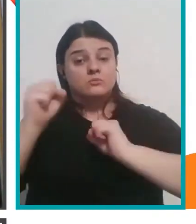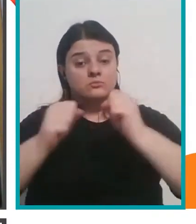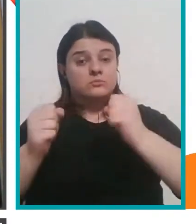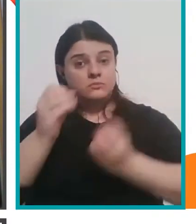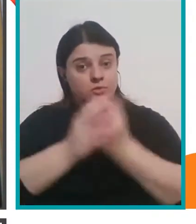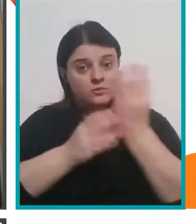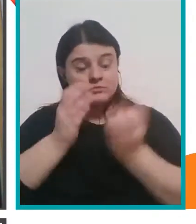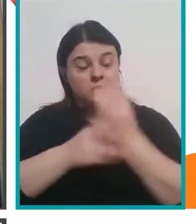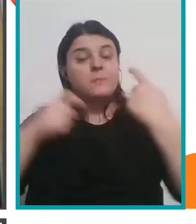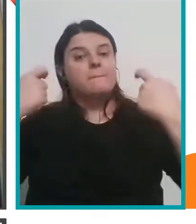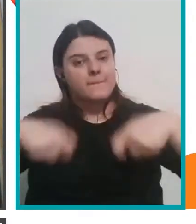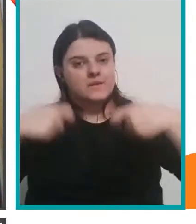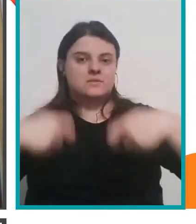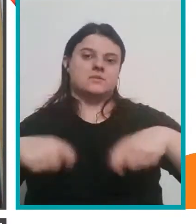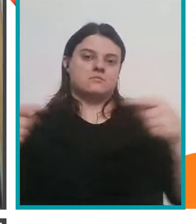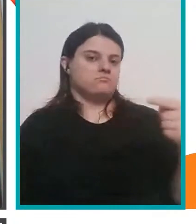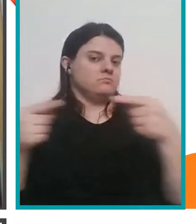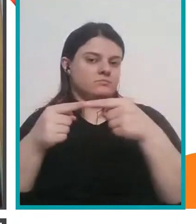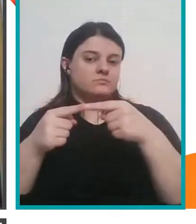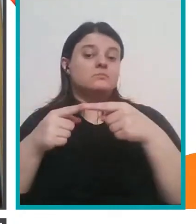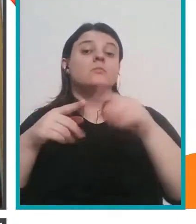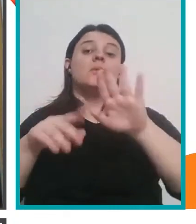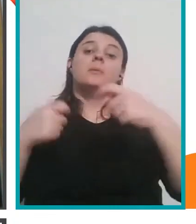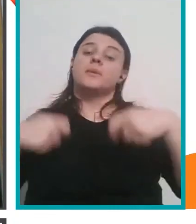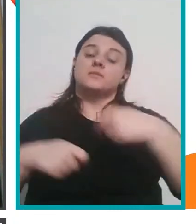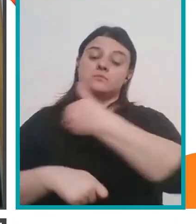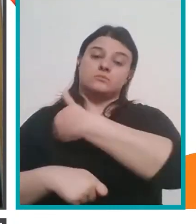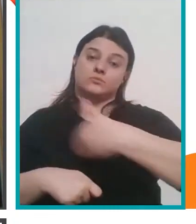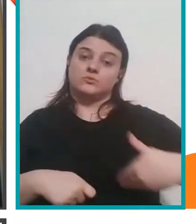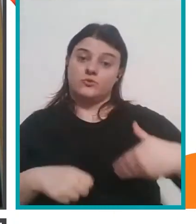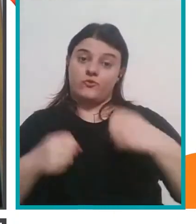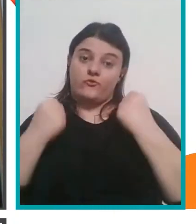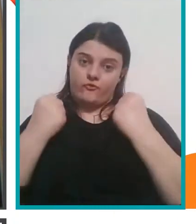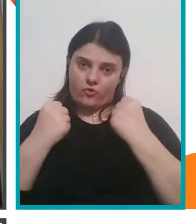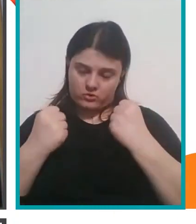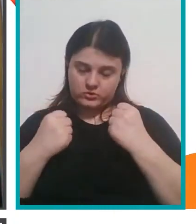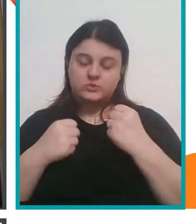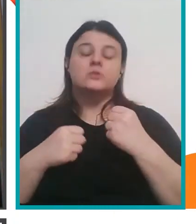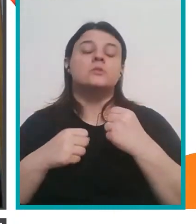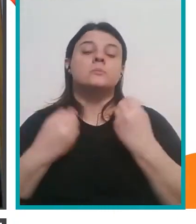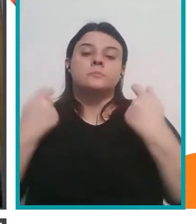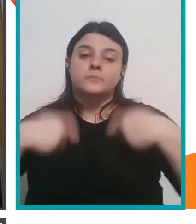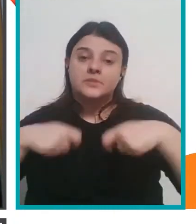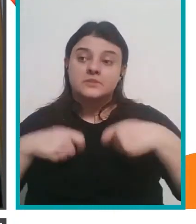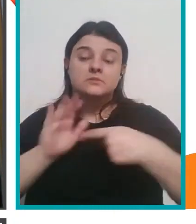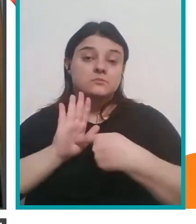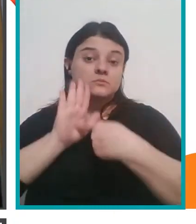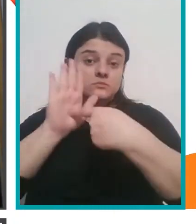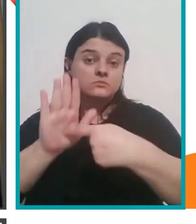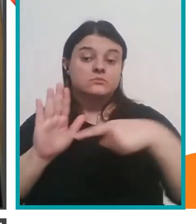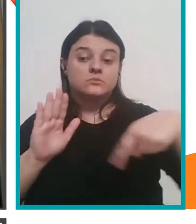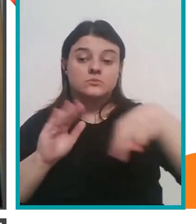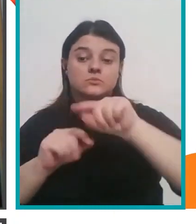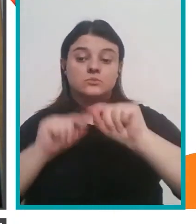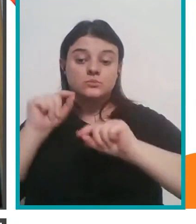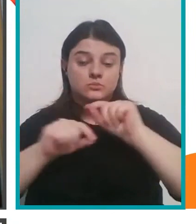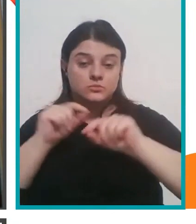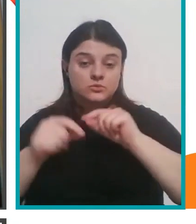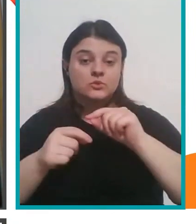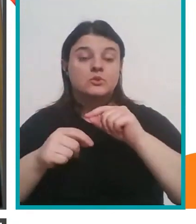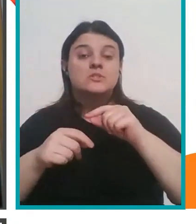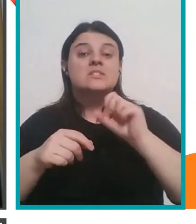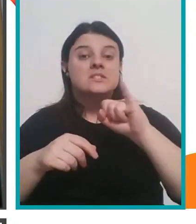isso. Agora, a gente precisa de um Estado forte. Eu acho que a gente precisa demonstrar que o investir